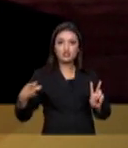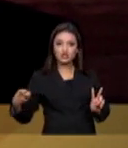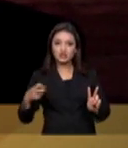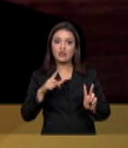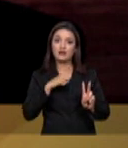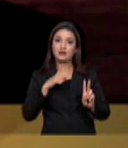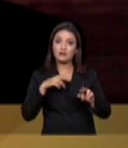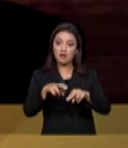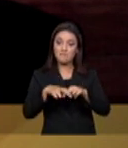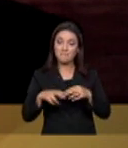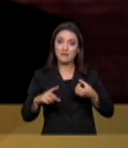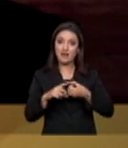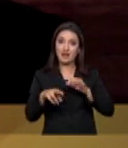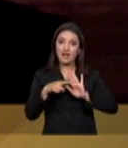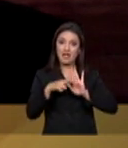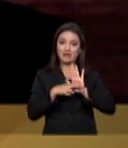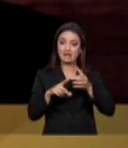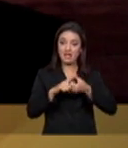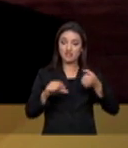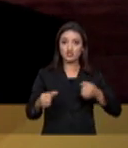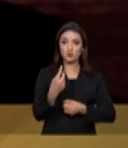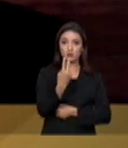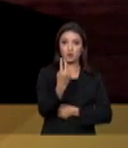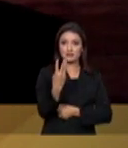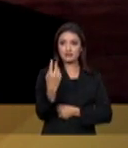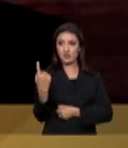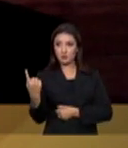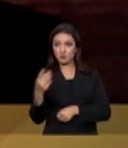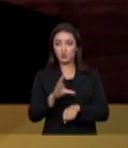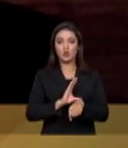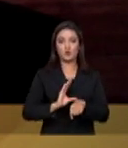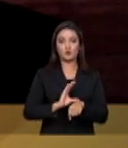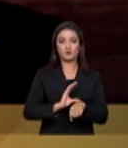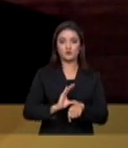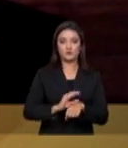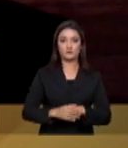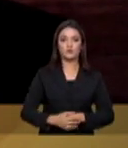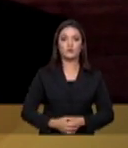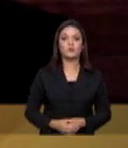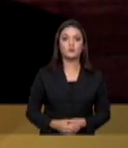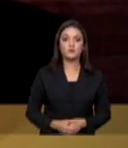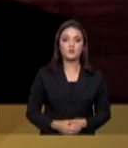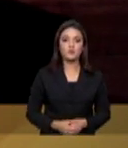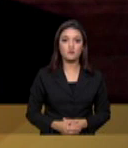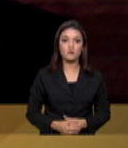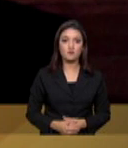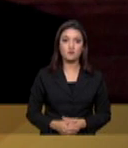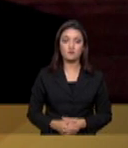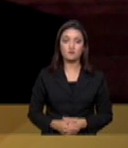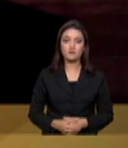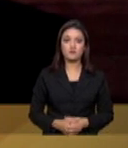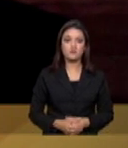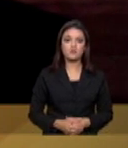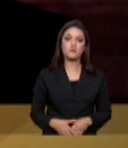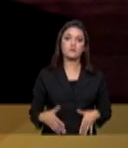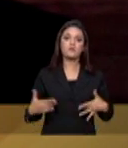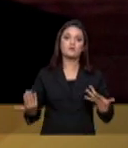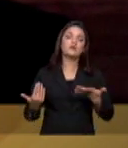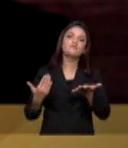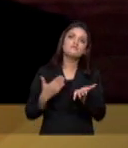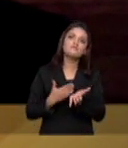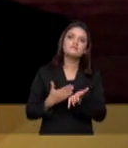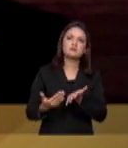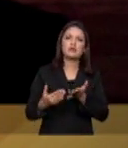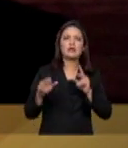no artigo 231 da Constituição da República passa sim ao exame